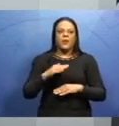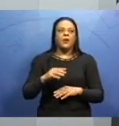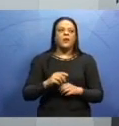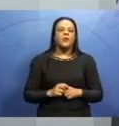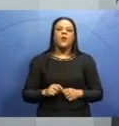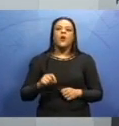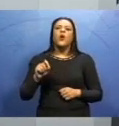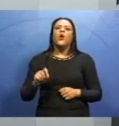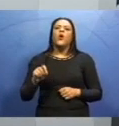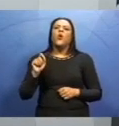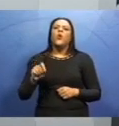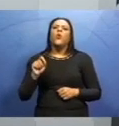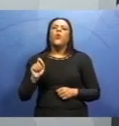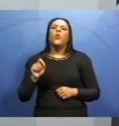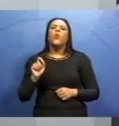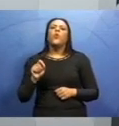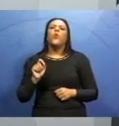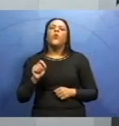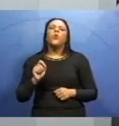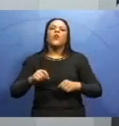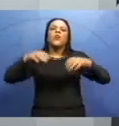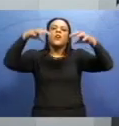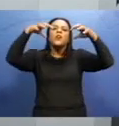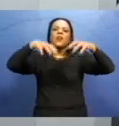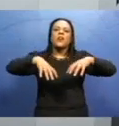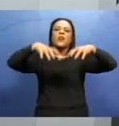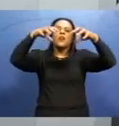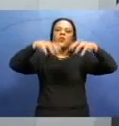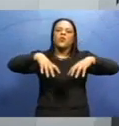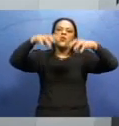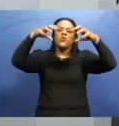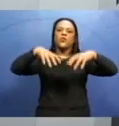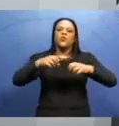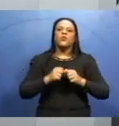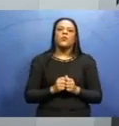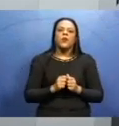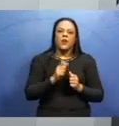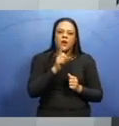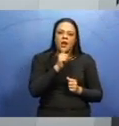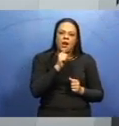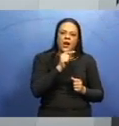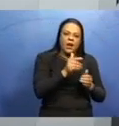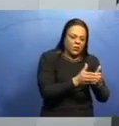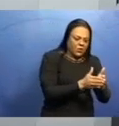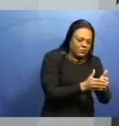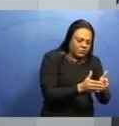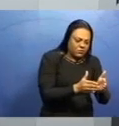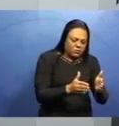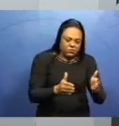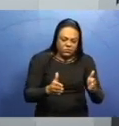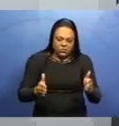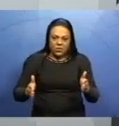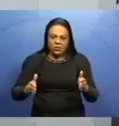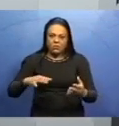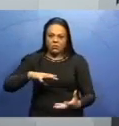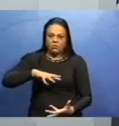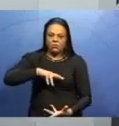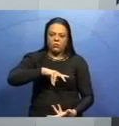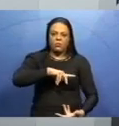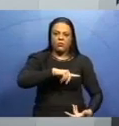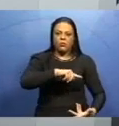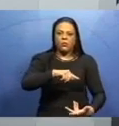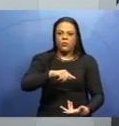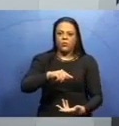Chuva. A chuva faz parte do ciclo da água da terra. No início